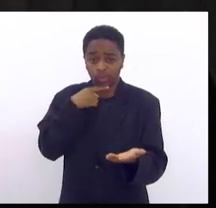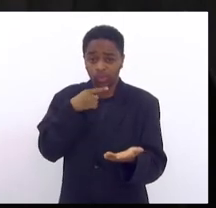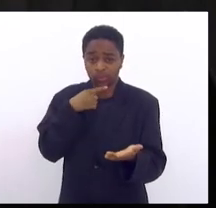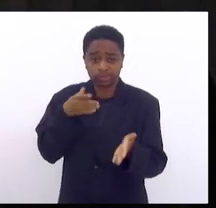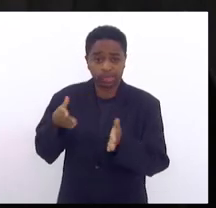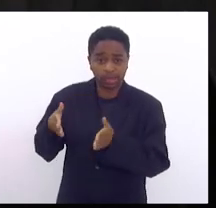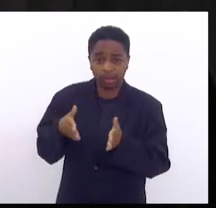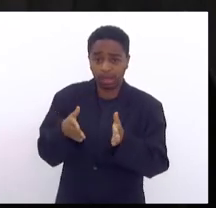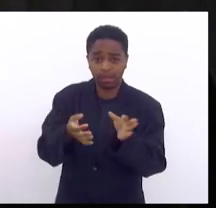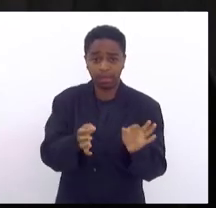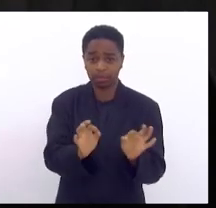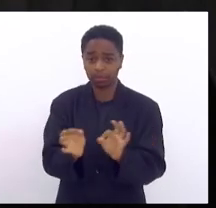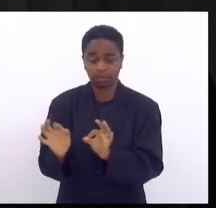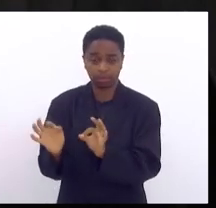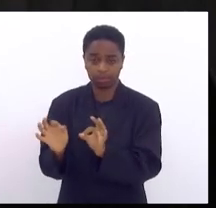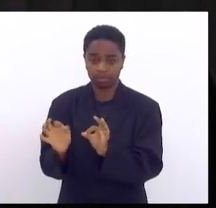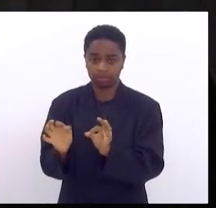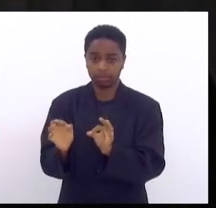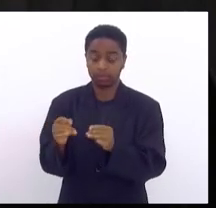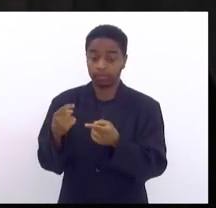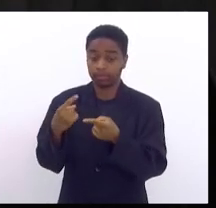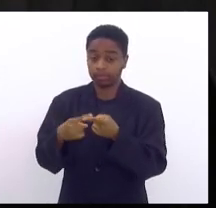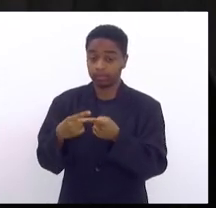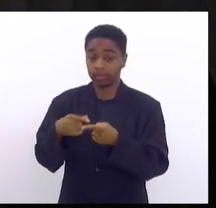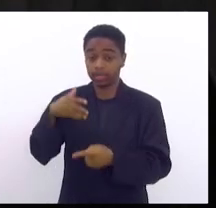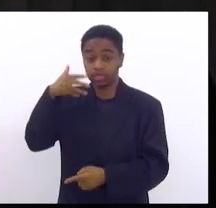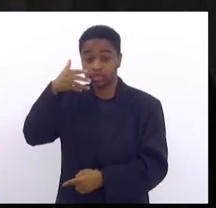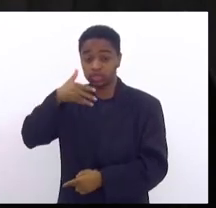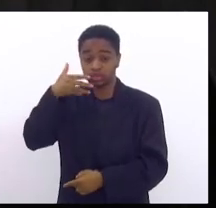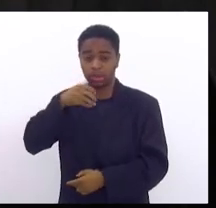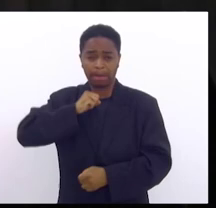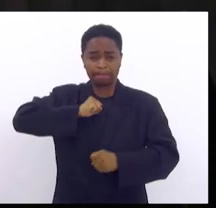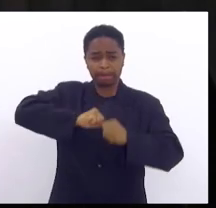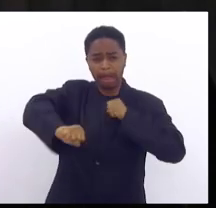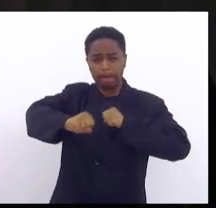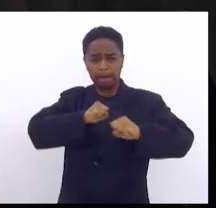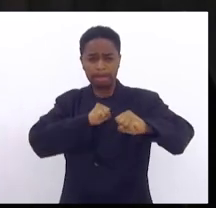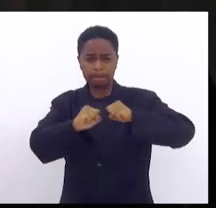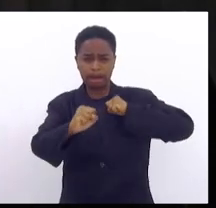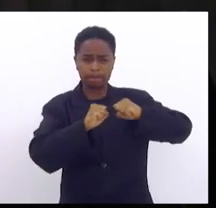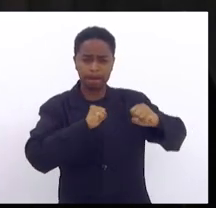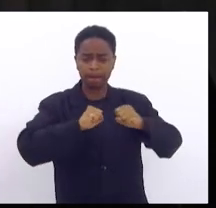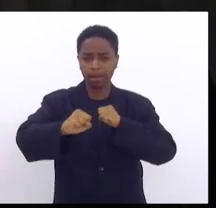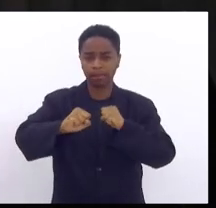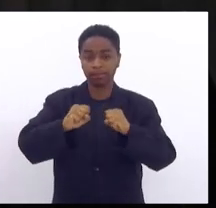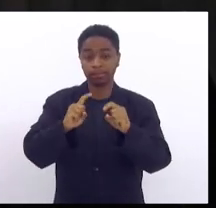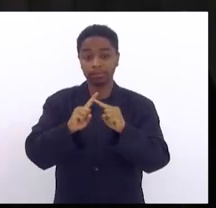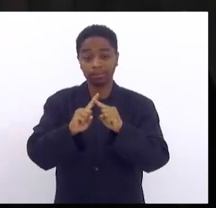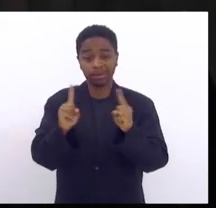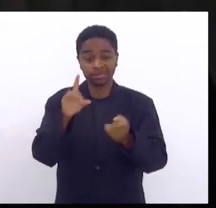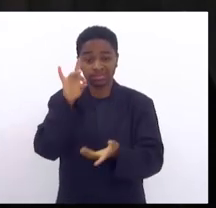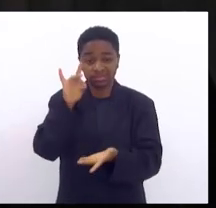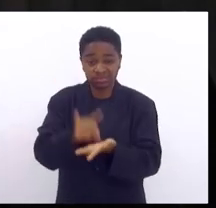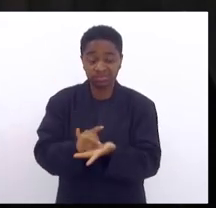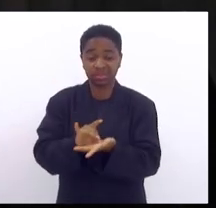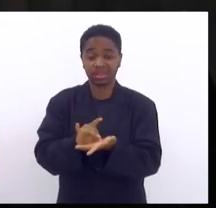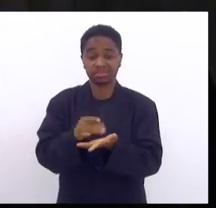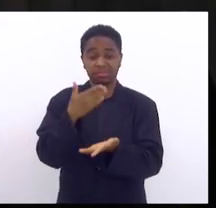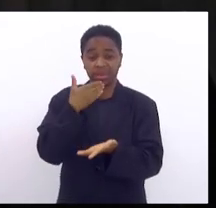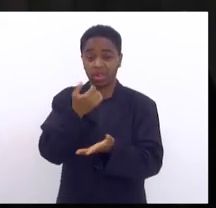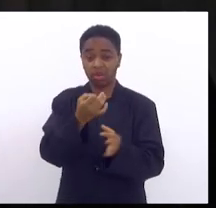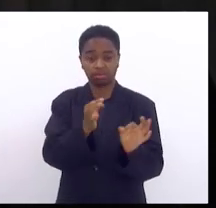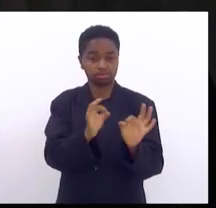nenhum. São discursos bravateiros, mas que não traz